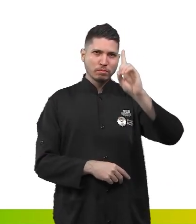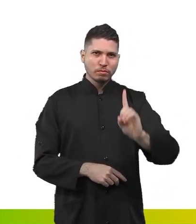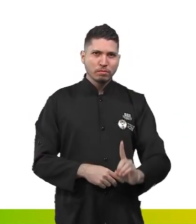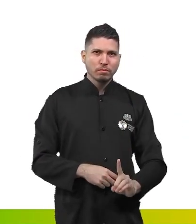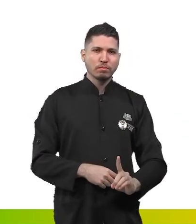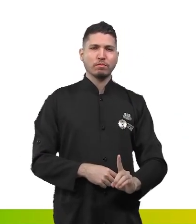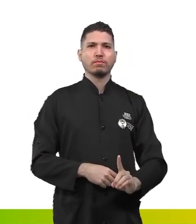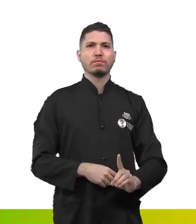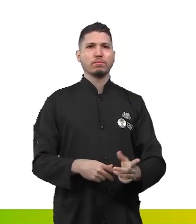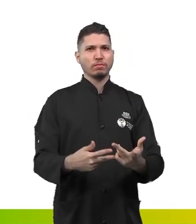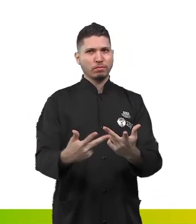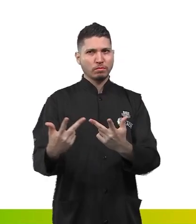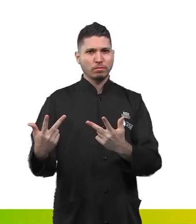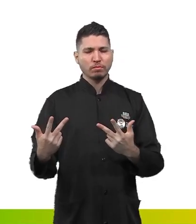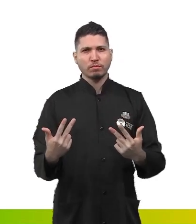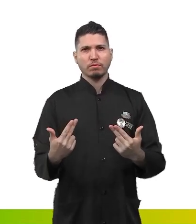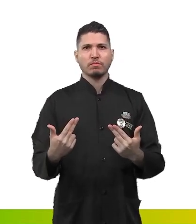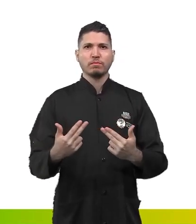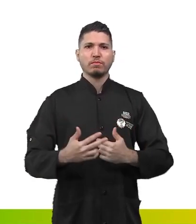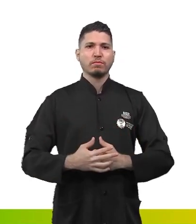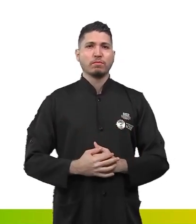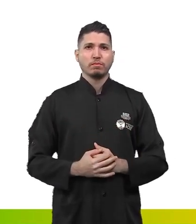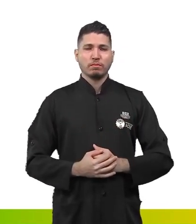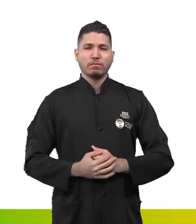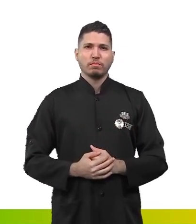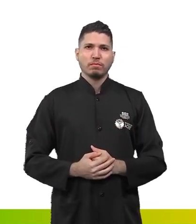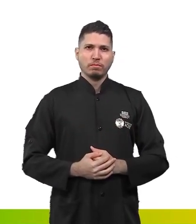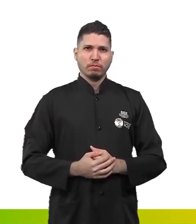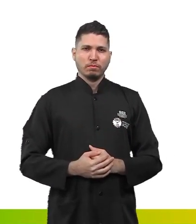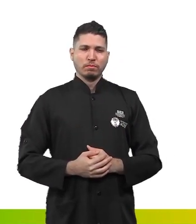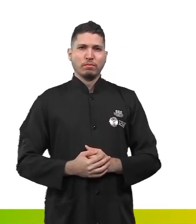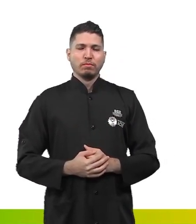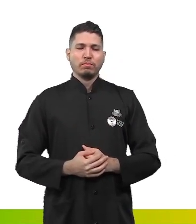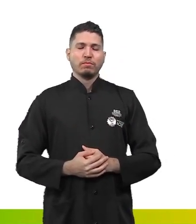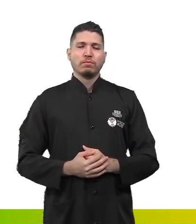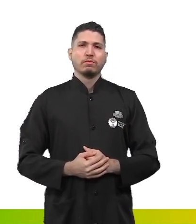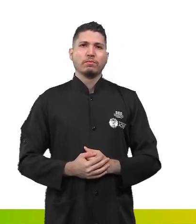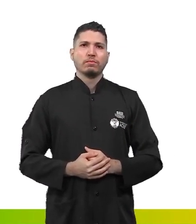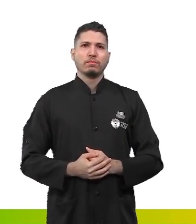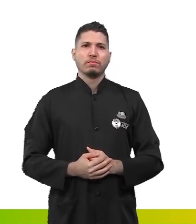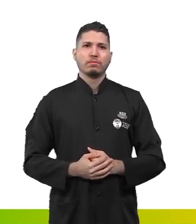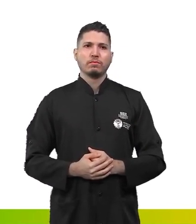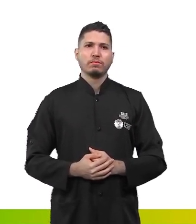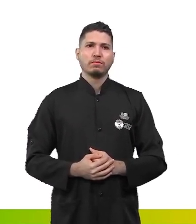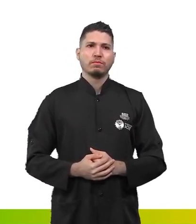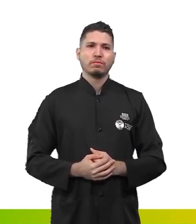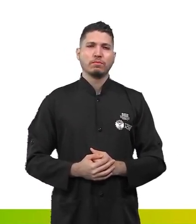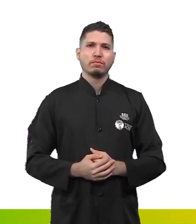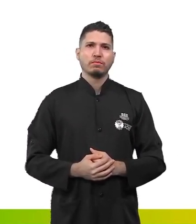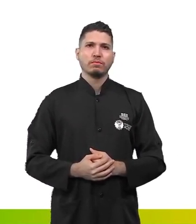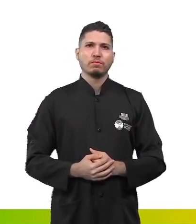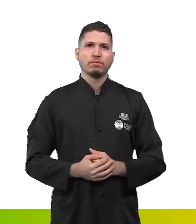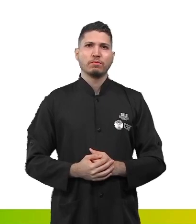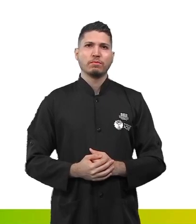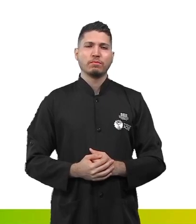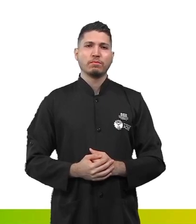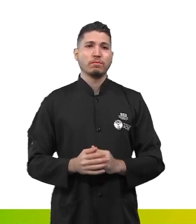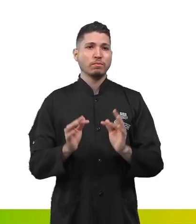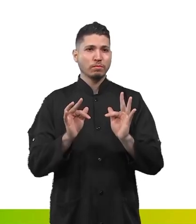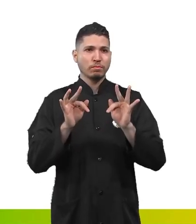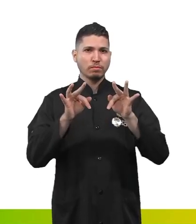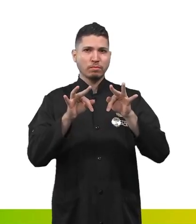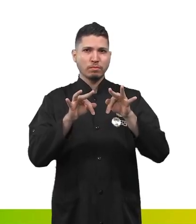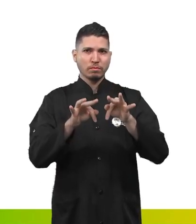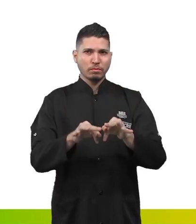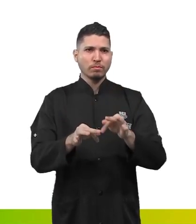eles são filósofos contemporâneos, tanto o Peter Senge quanto o Tom Hagen. Agora, para concluir, nós